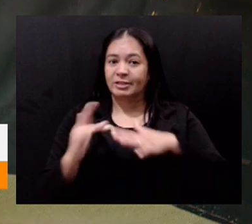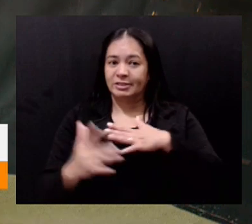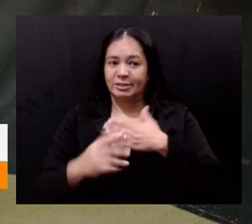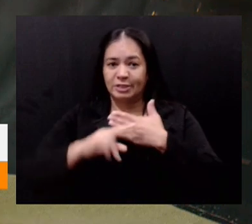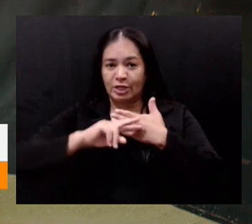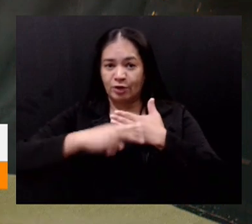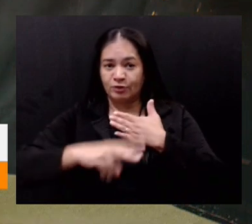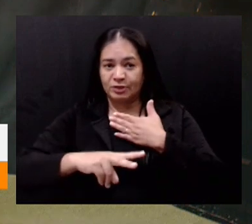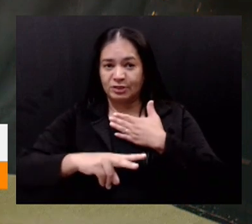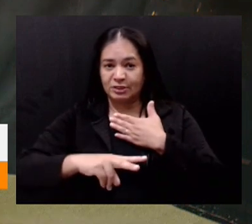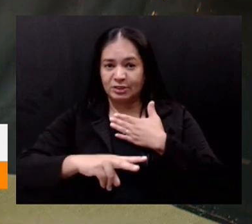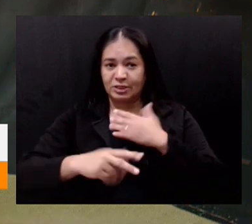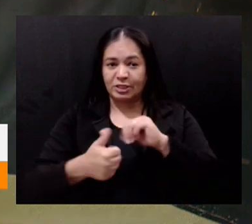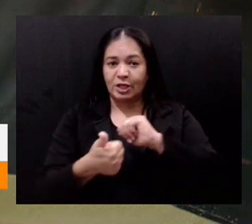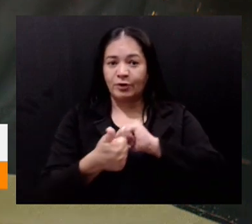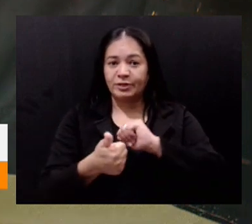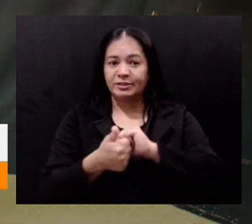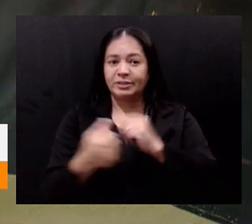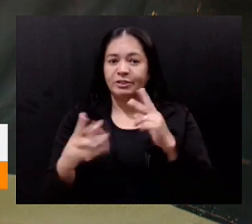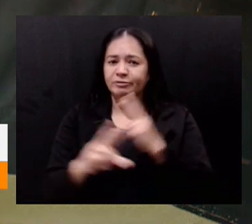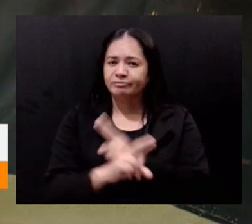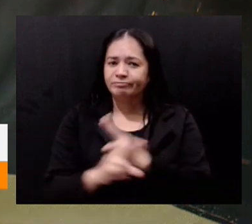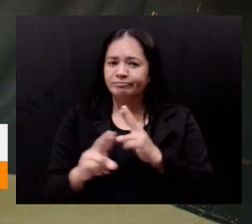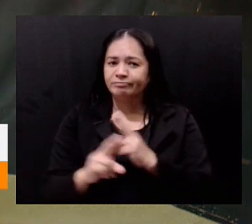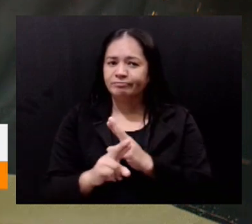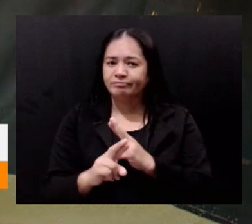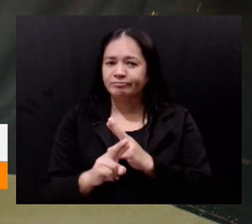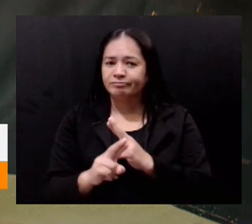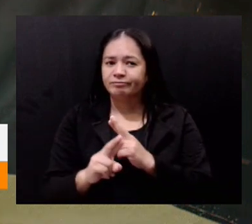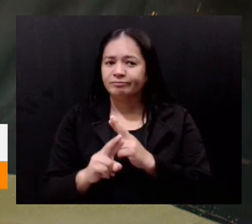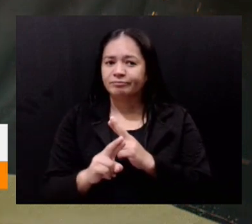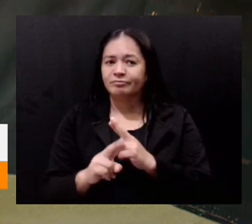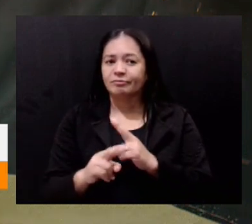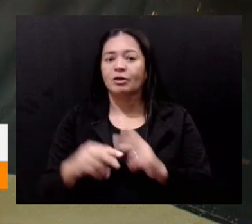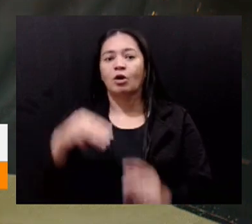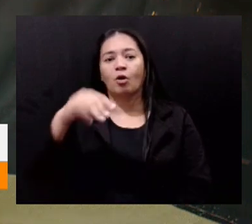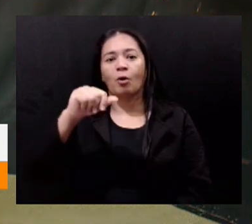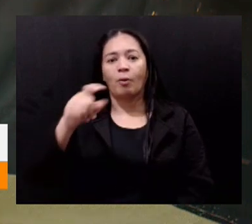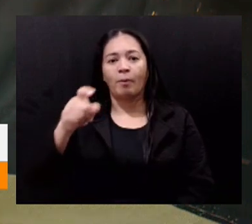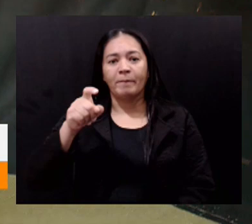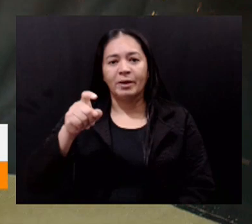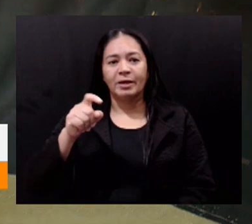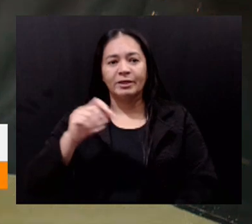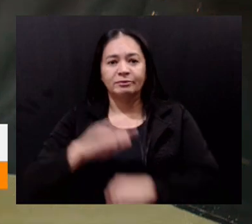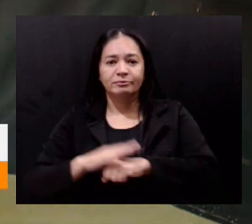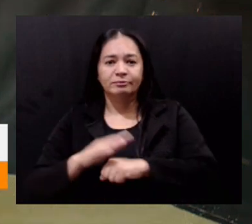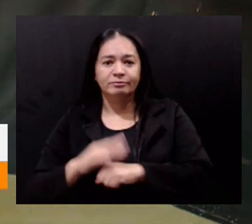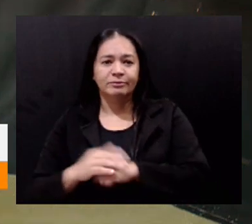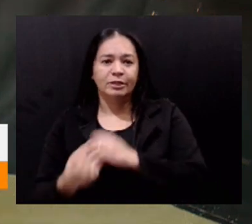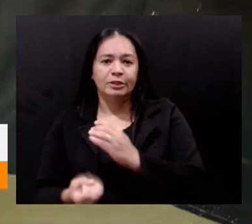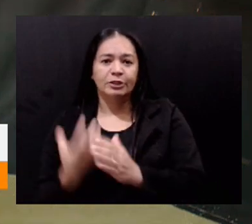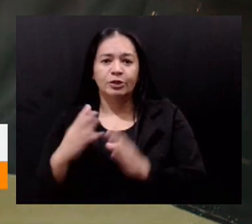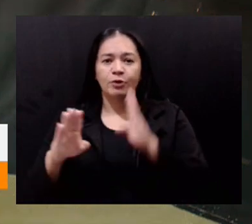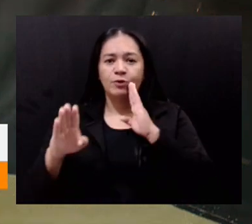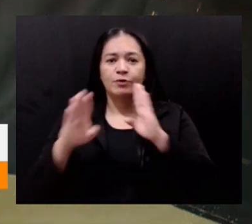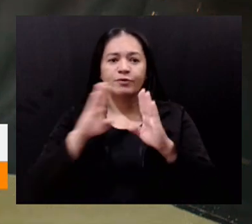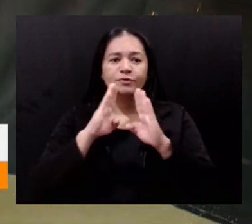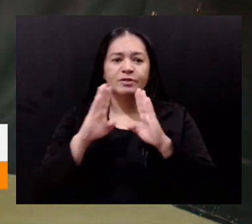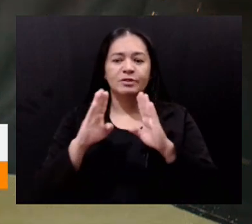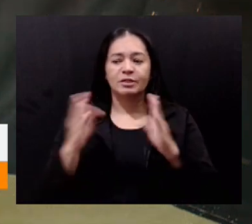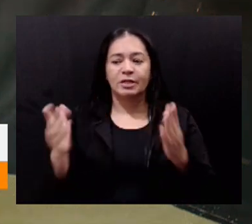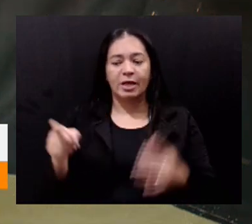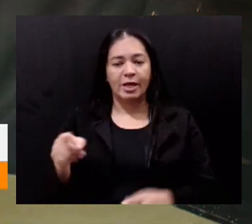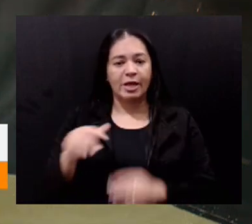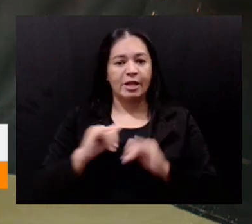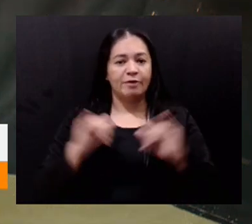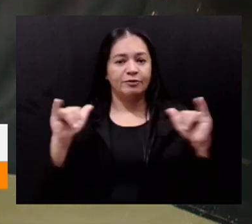nossas relações, né. O Mark Zuckerberg, que é o criador do Facebook, e agora ele afirmou que a inteligência artificial,